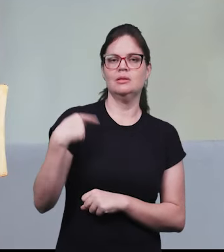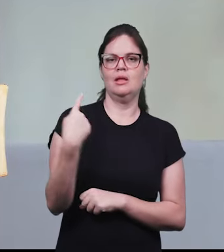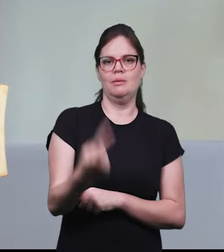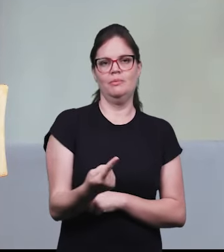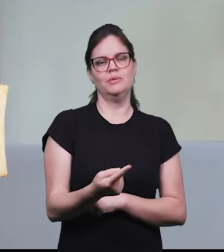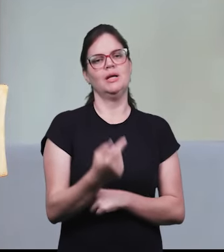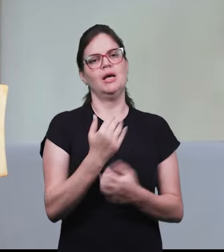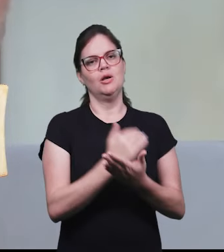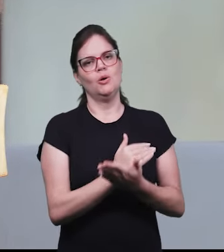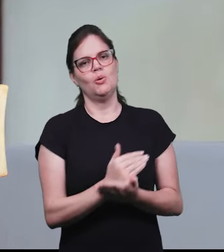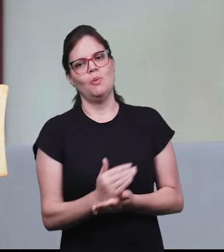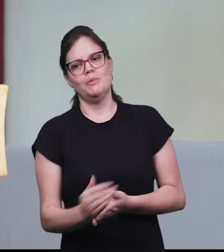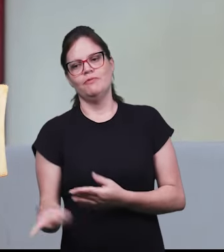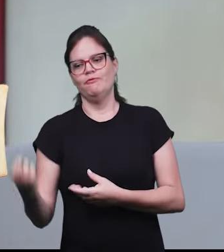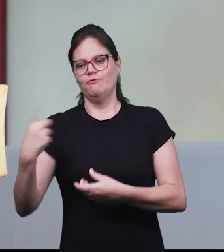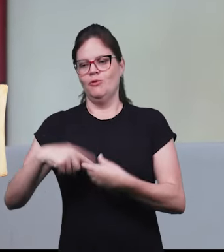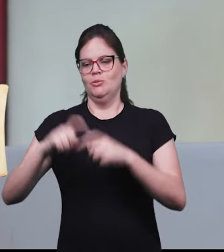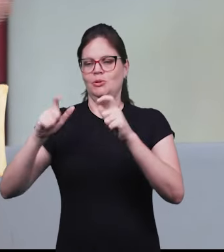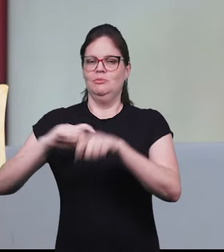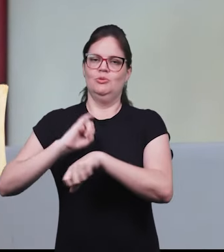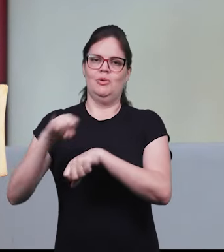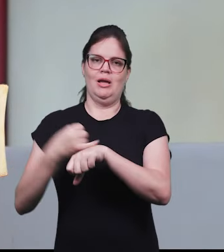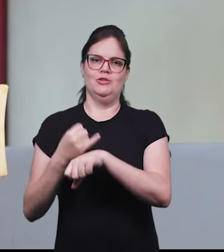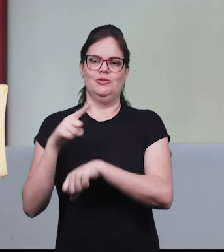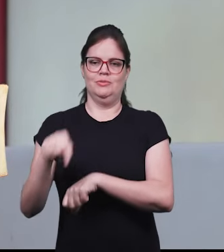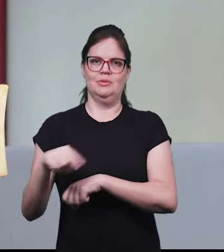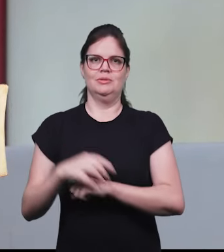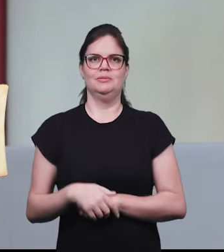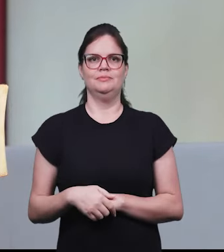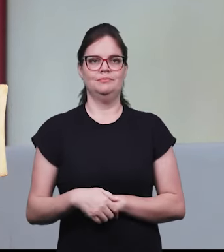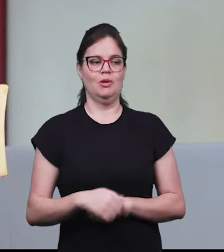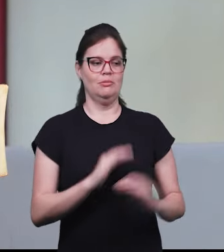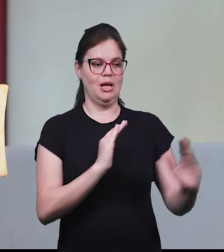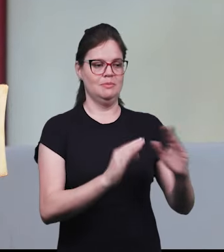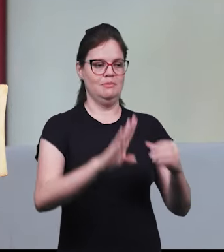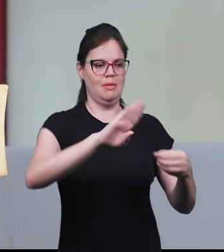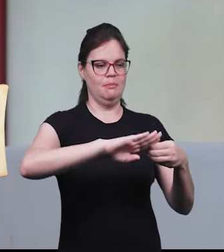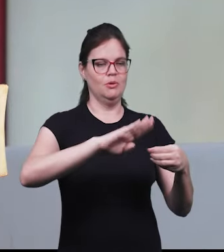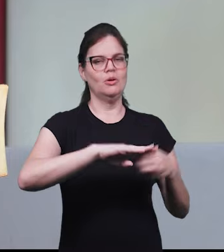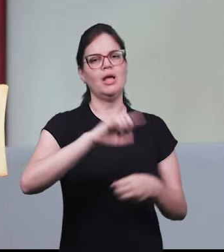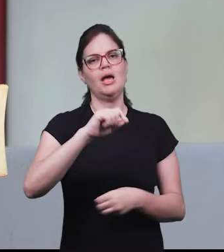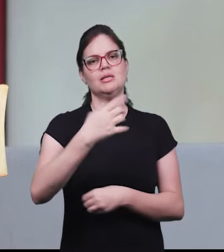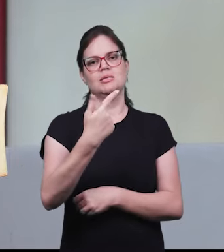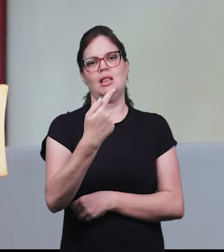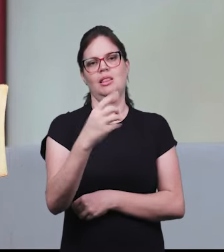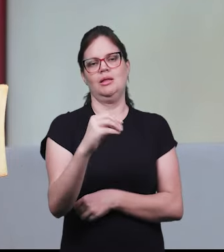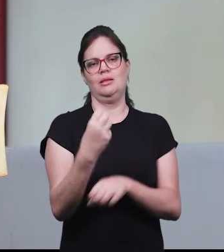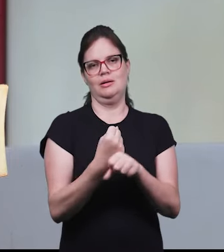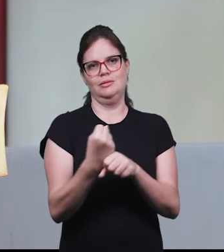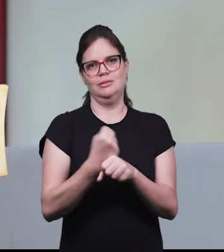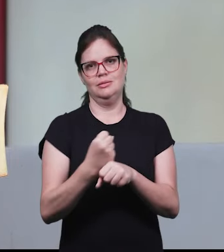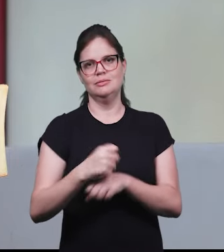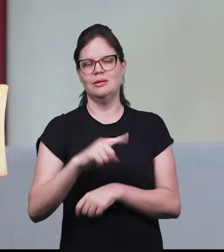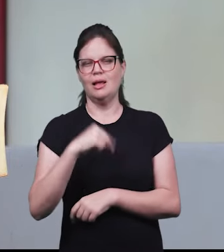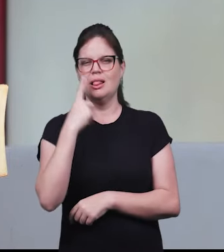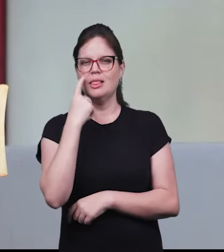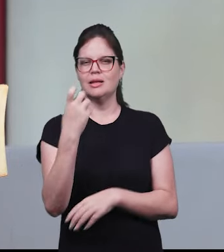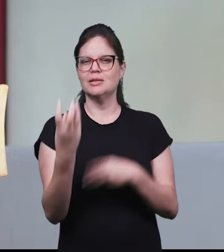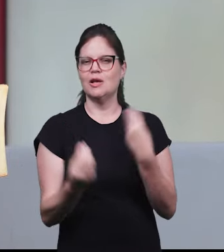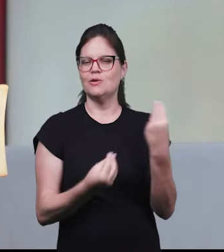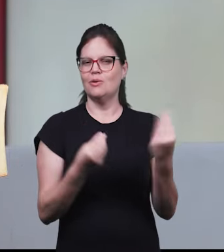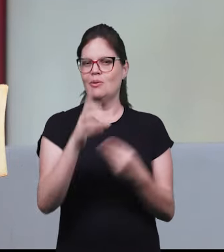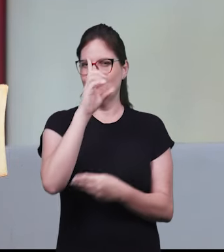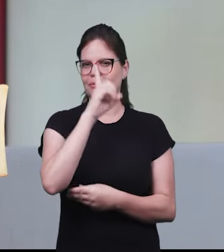eles começaram a retornar para a terra deles ali. Então, esses tempos de 70 anos do cativeiro babilônico que cumpriram, interessante